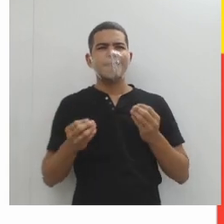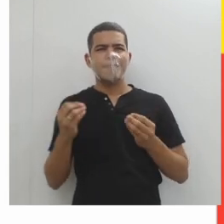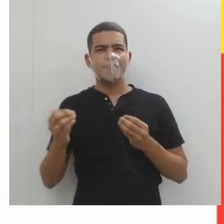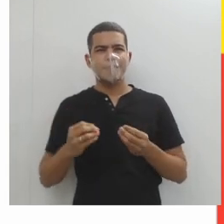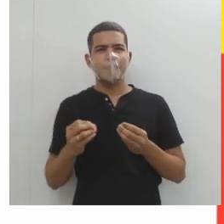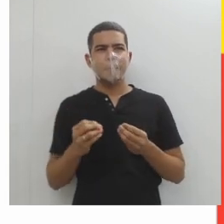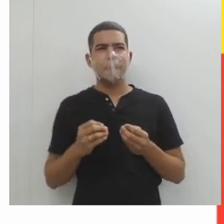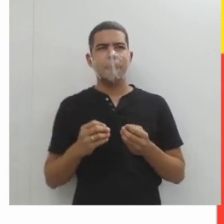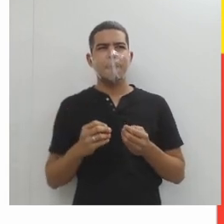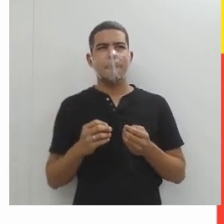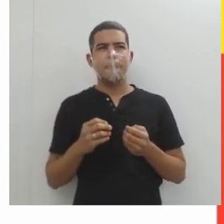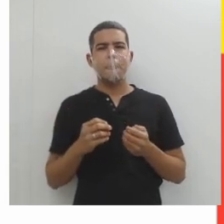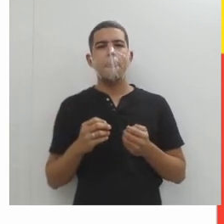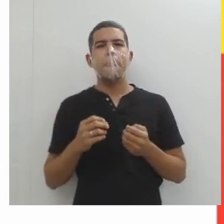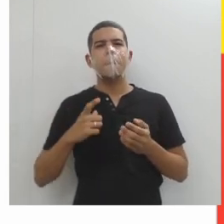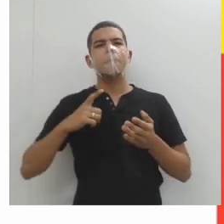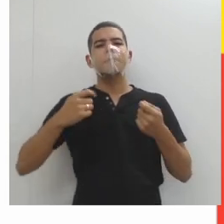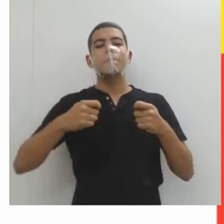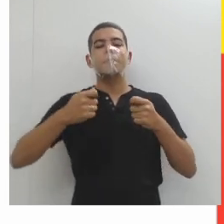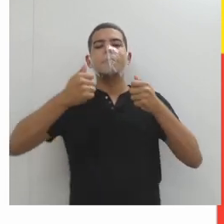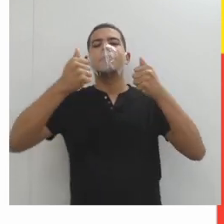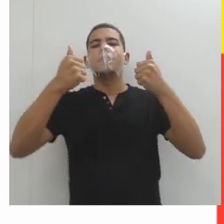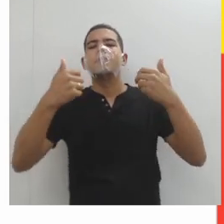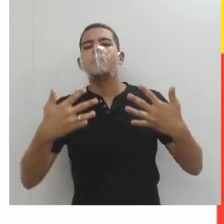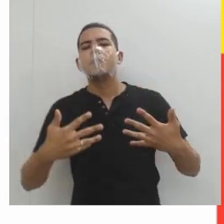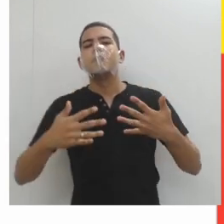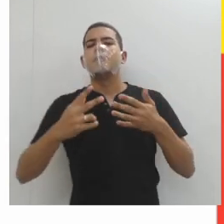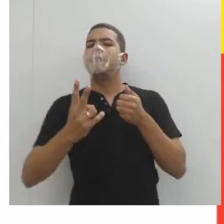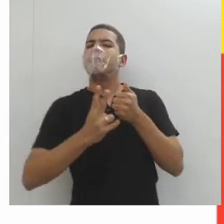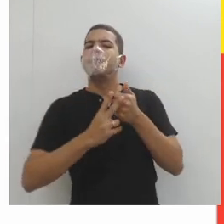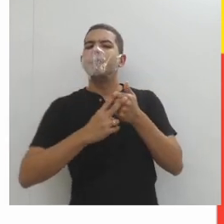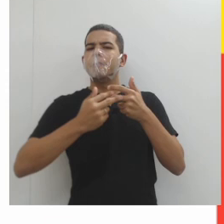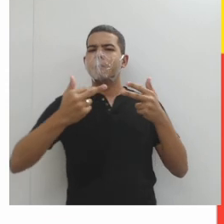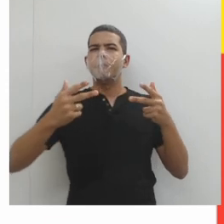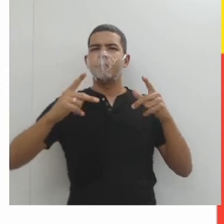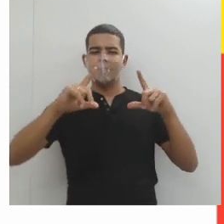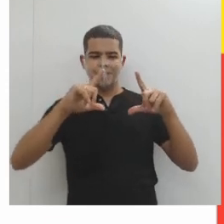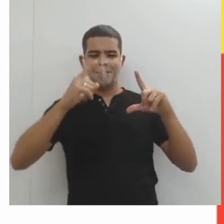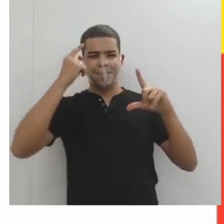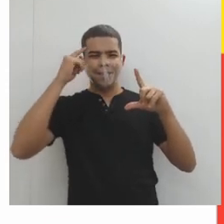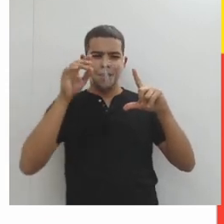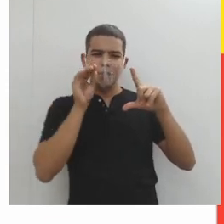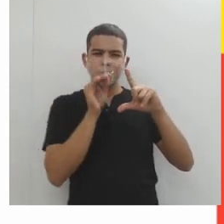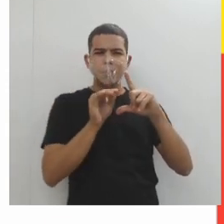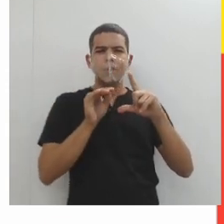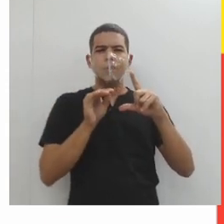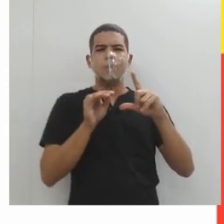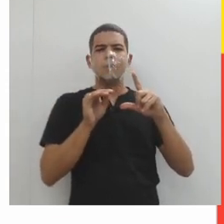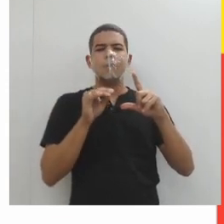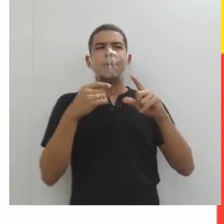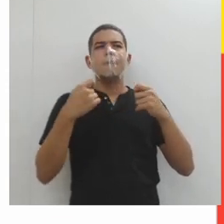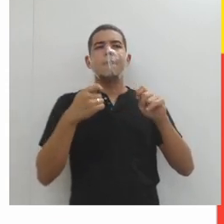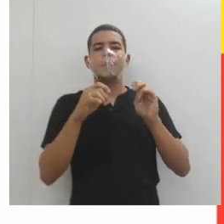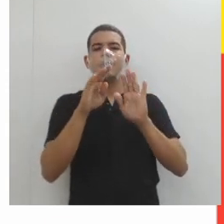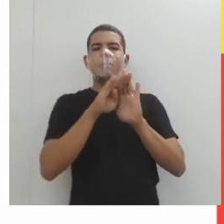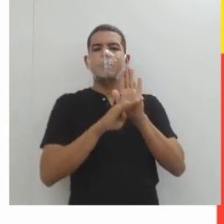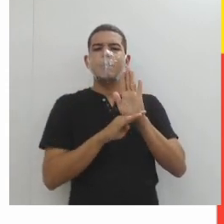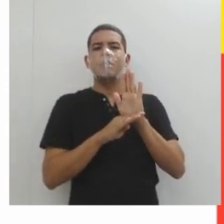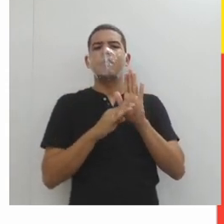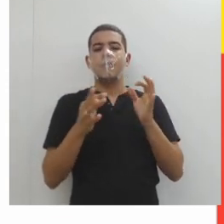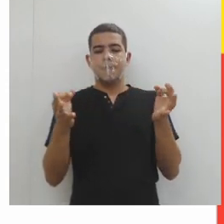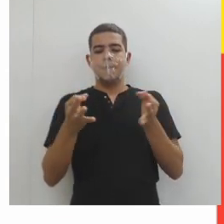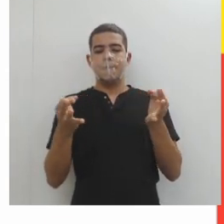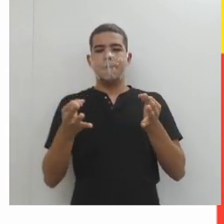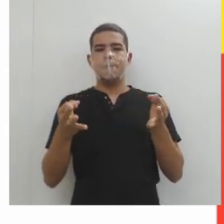tem que escrever as frases com verbos que foram dados entre parênteses, só que conjugar esse verbo aí no present perfect, no